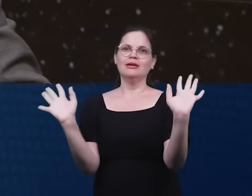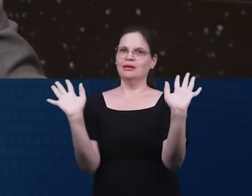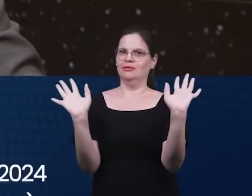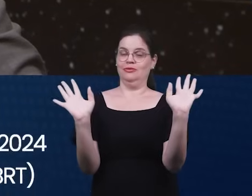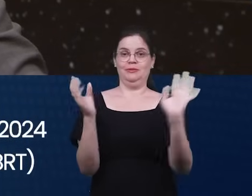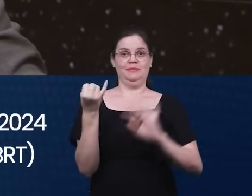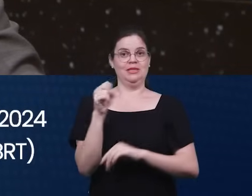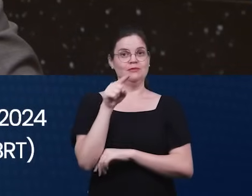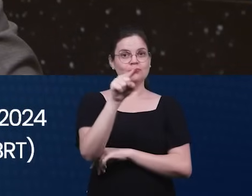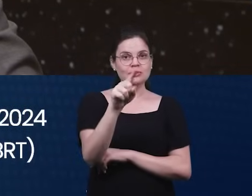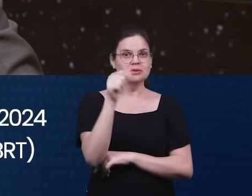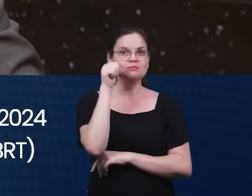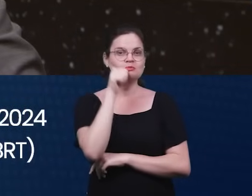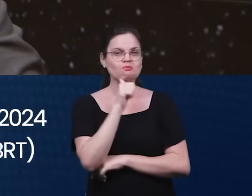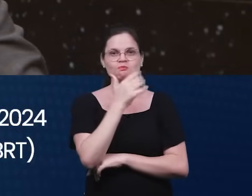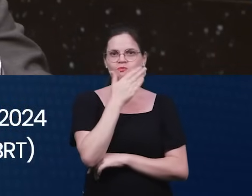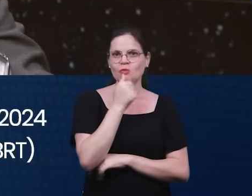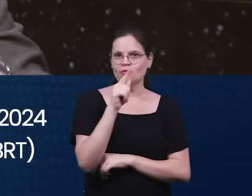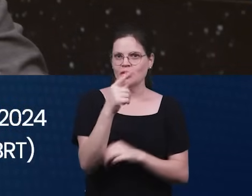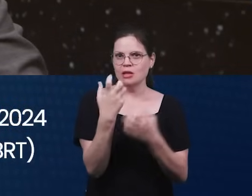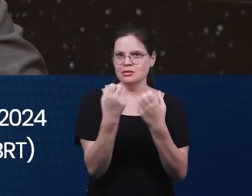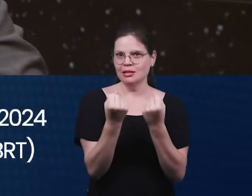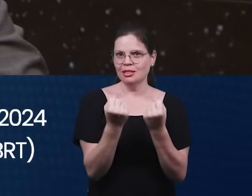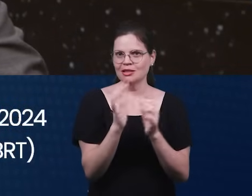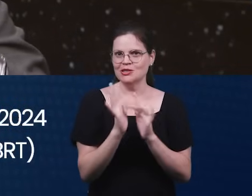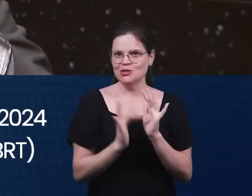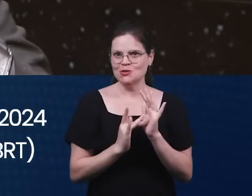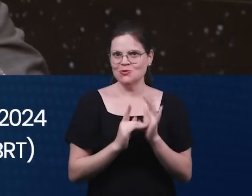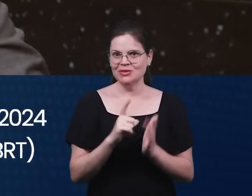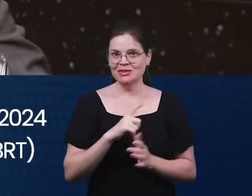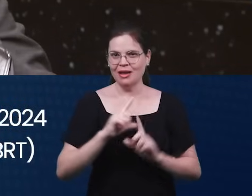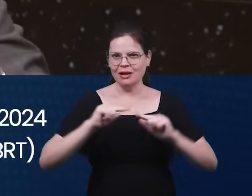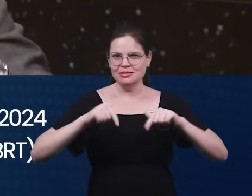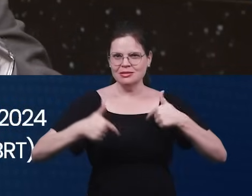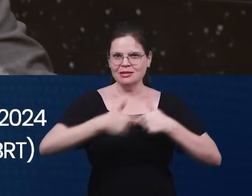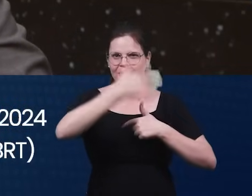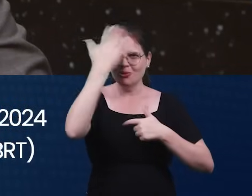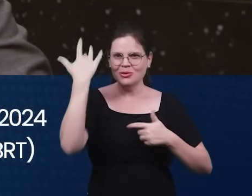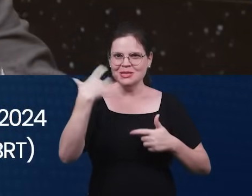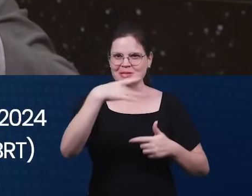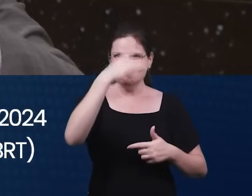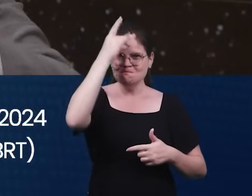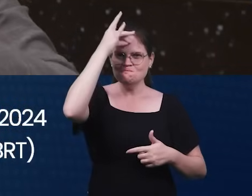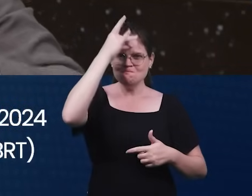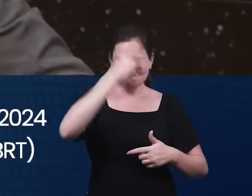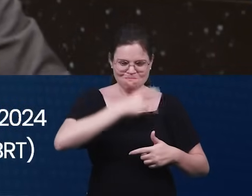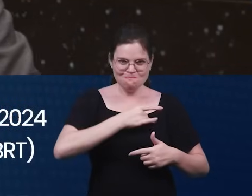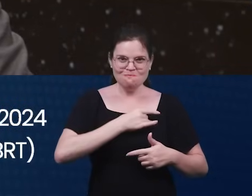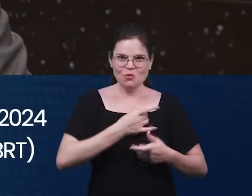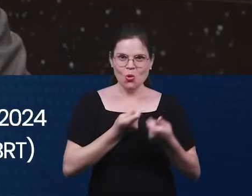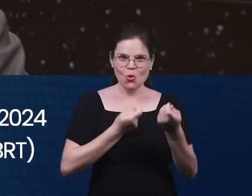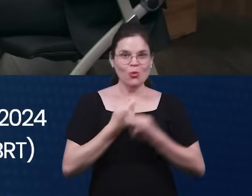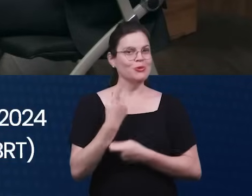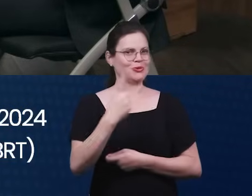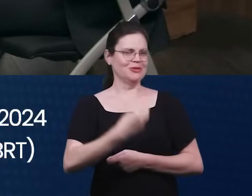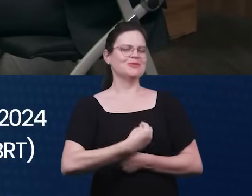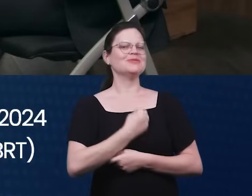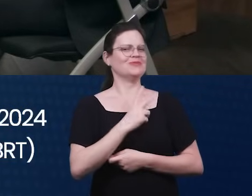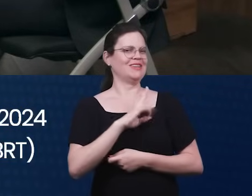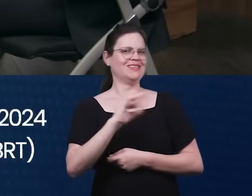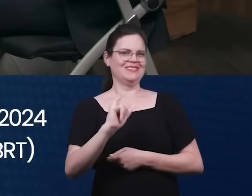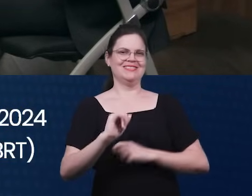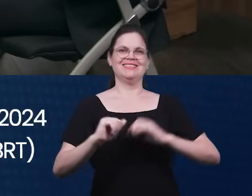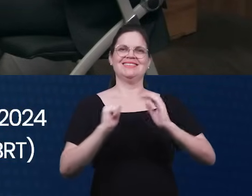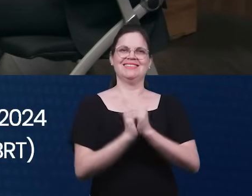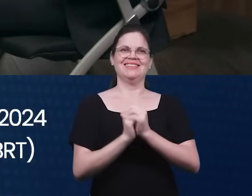senhora aceitar o vento do espírito santo Ou seja a ação do Espírito Santo amé será sobre a sua gló a Deus